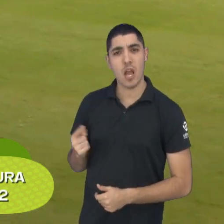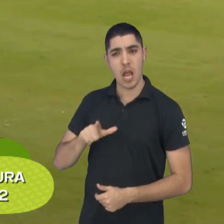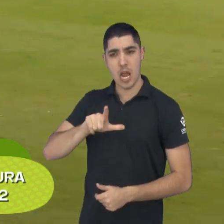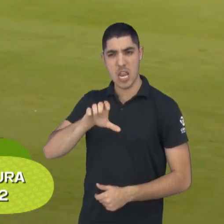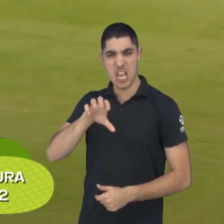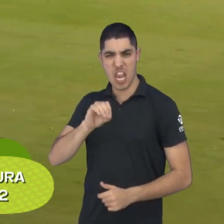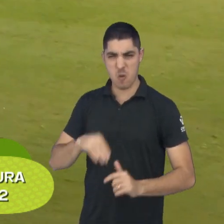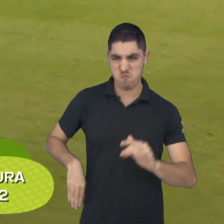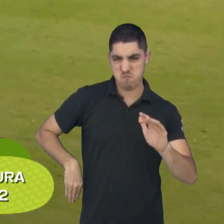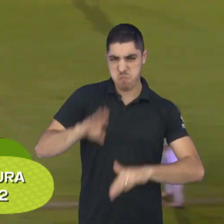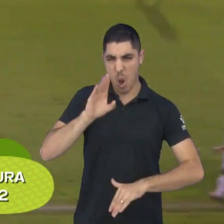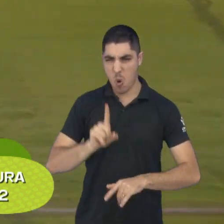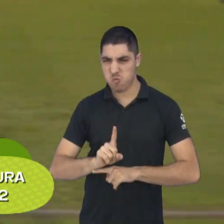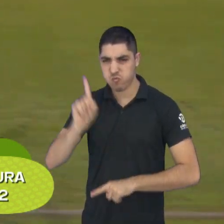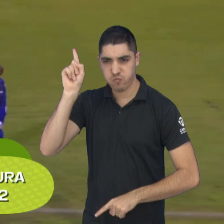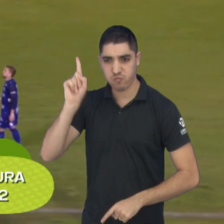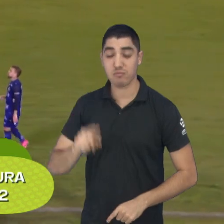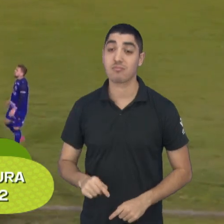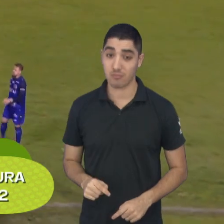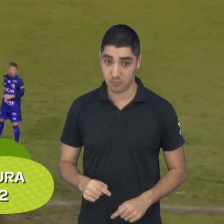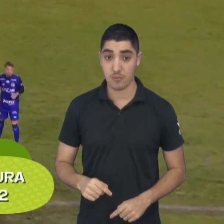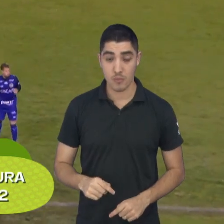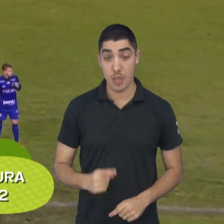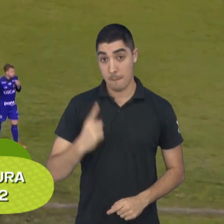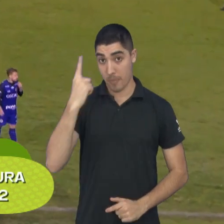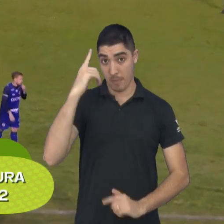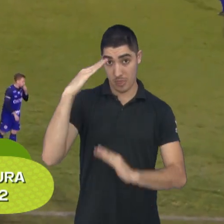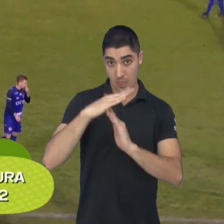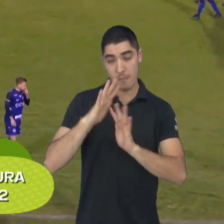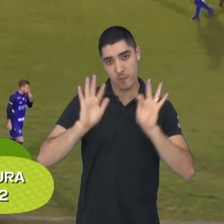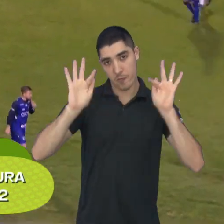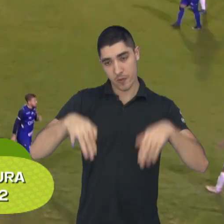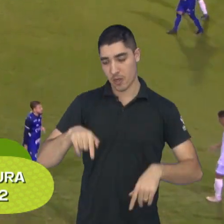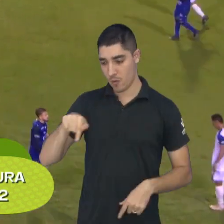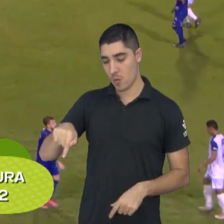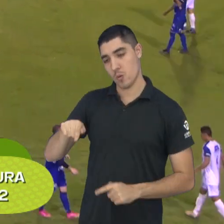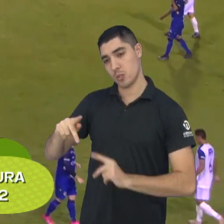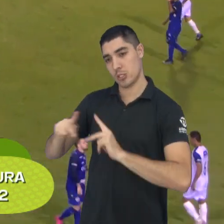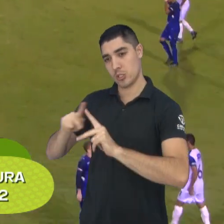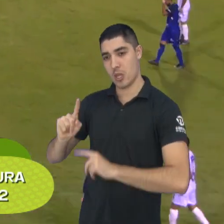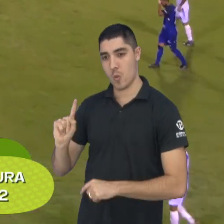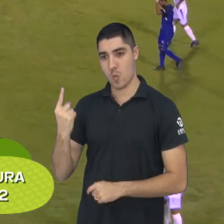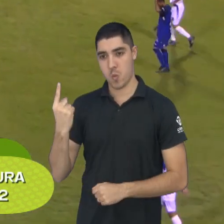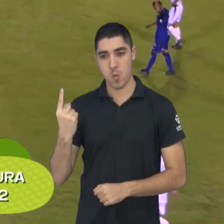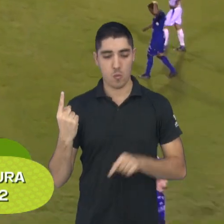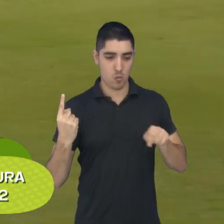Pereira afastou o perigo. O primeiro tempo terminou com vantagem para os donos da casa.